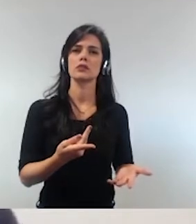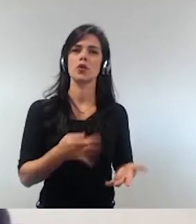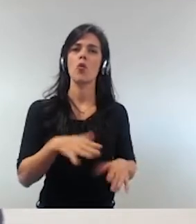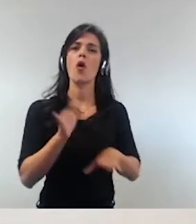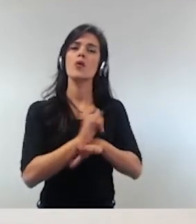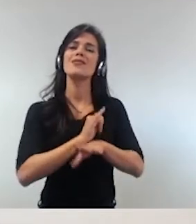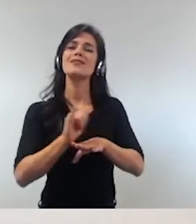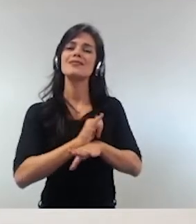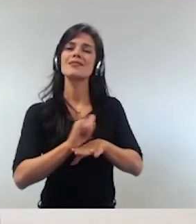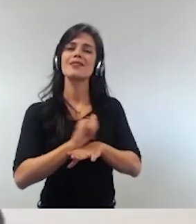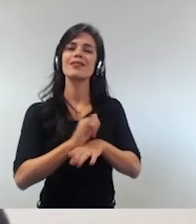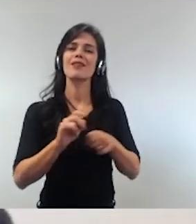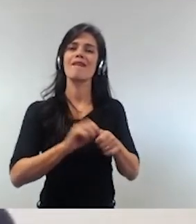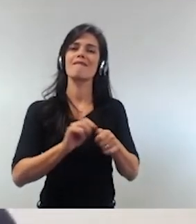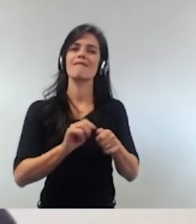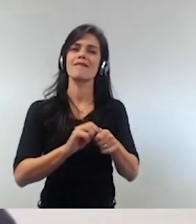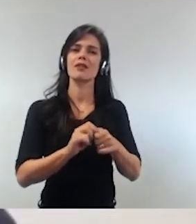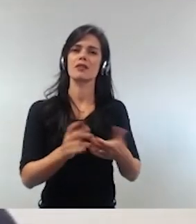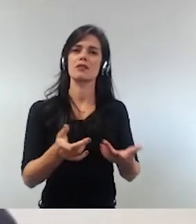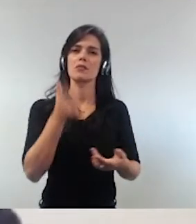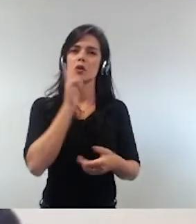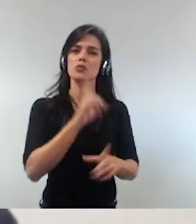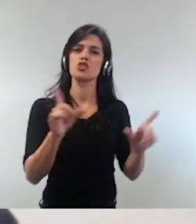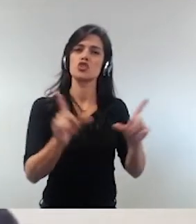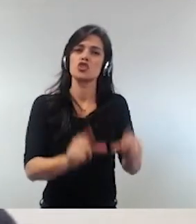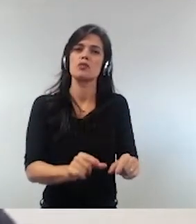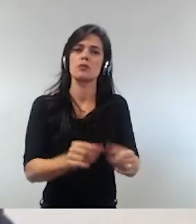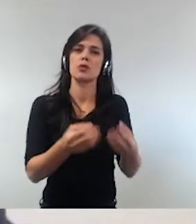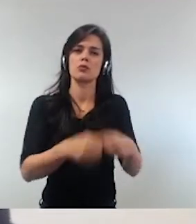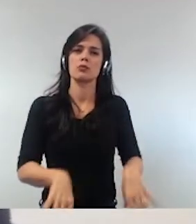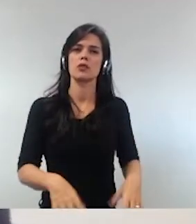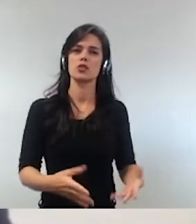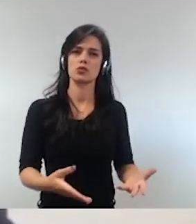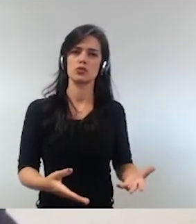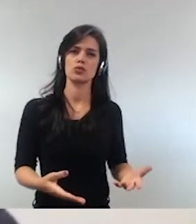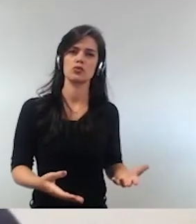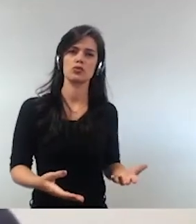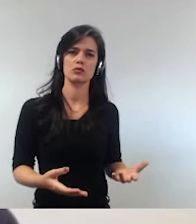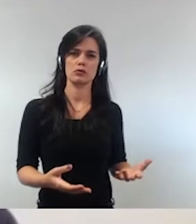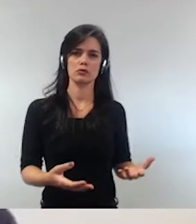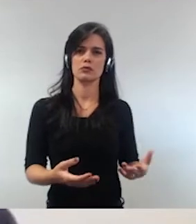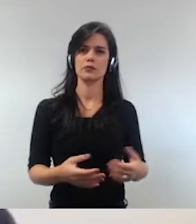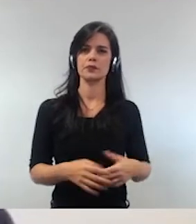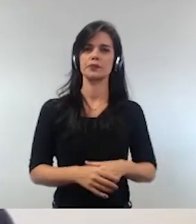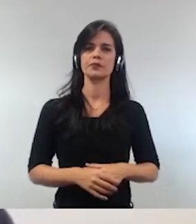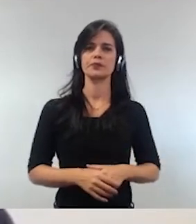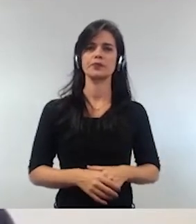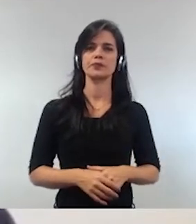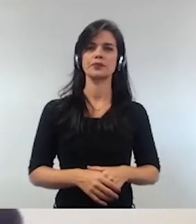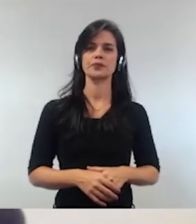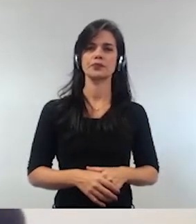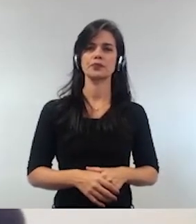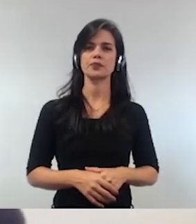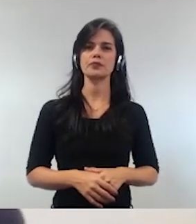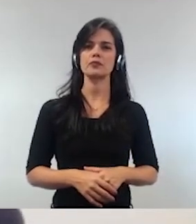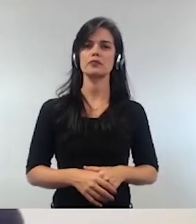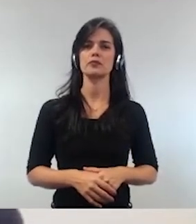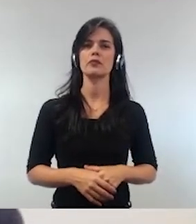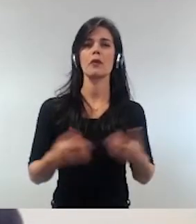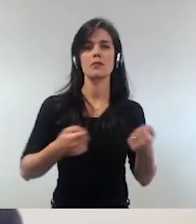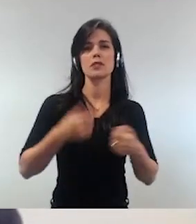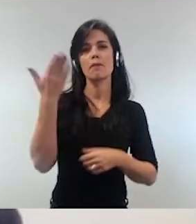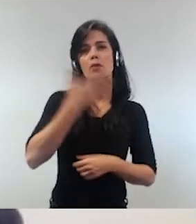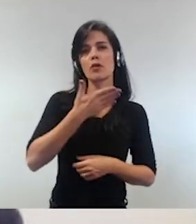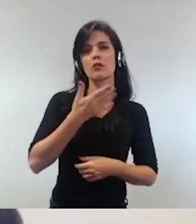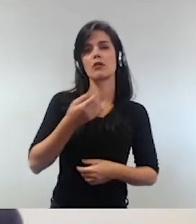foram ou estão sendo adotadas para mitigar e remediar aquela situação. Demonstrar o que